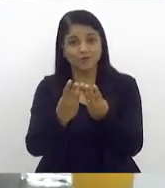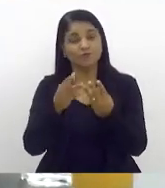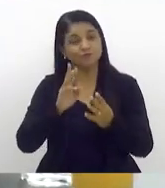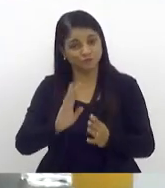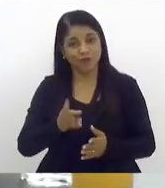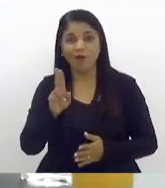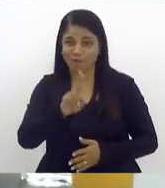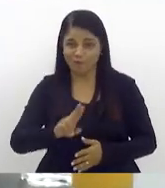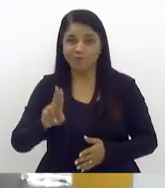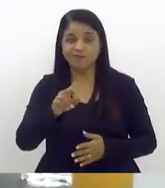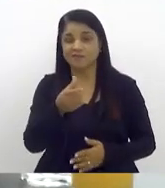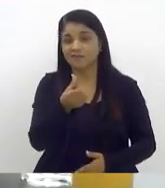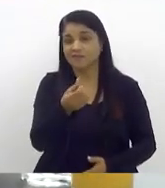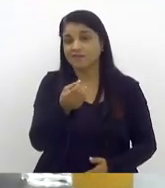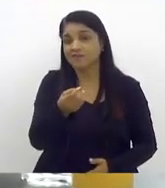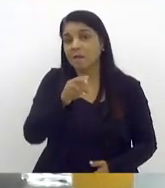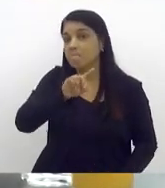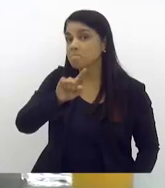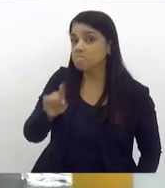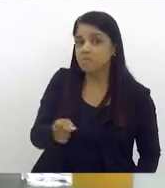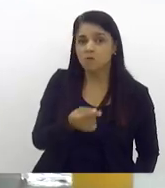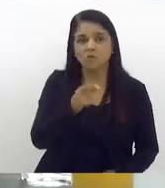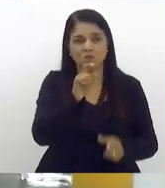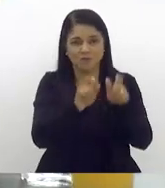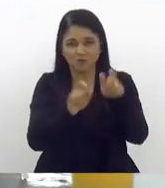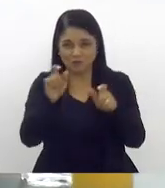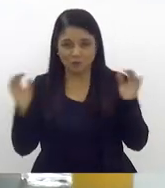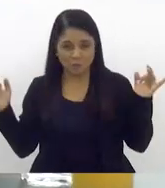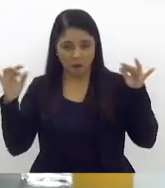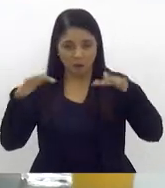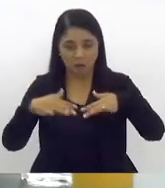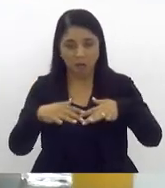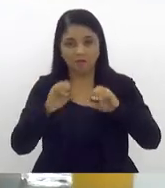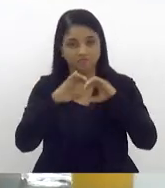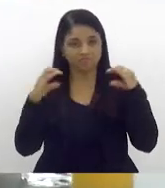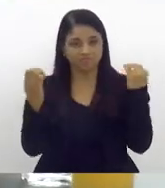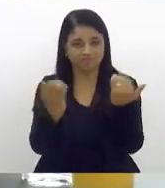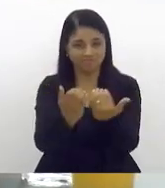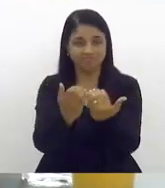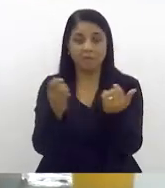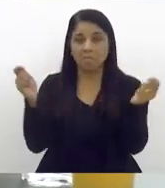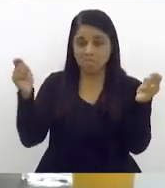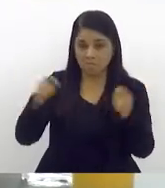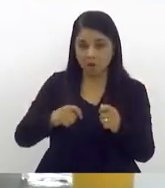Deve ser 60 mil. Isso aí, 60 mil pessoas. Isso é importante também. Possibilidade de estender também para esses